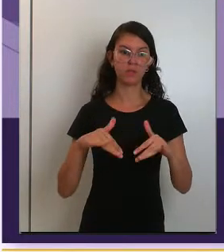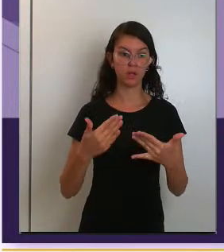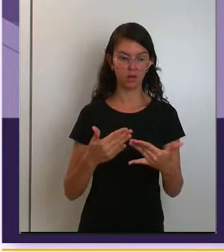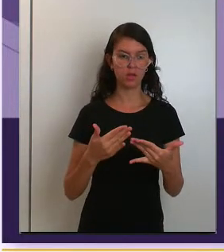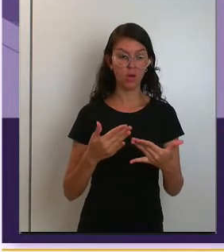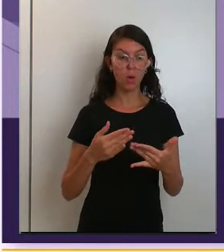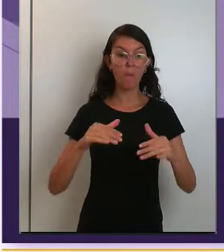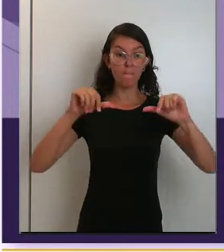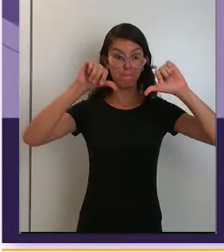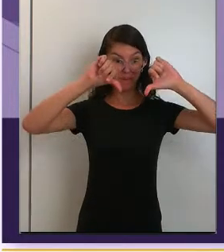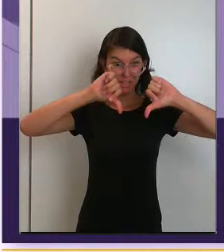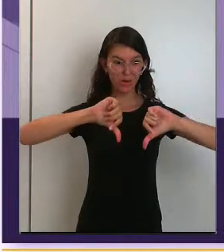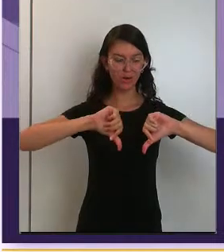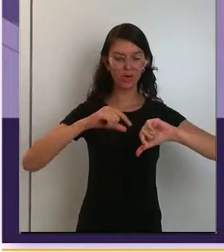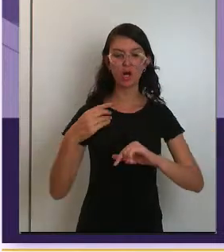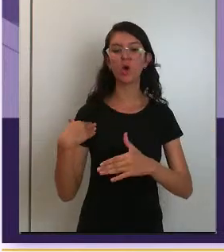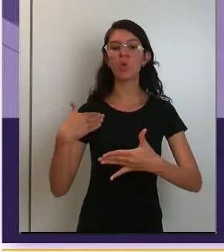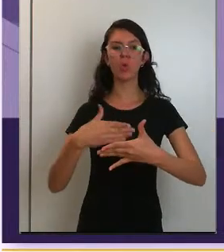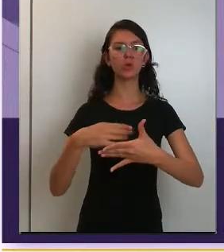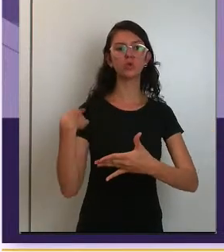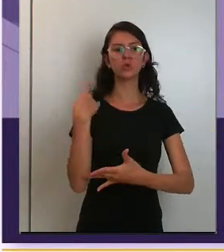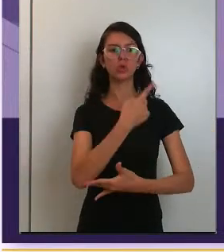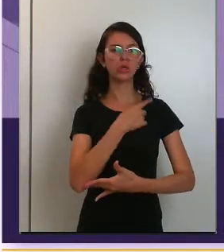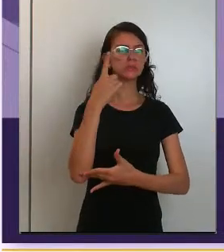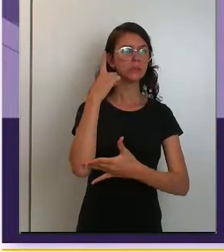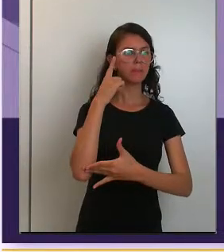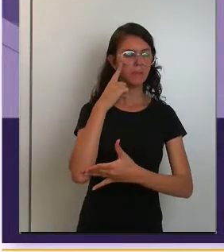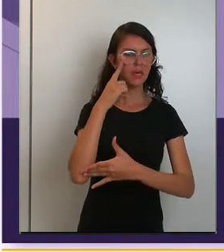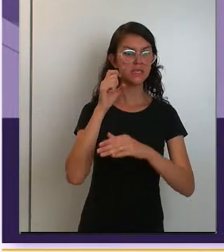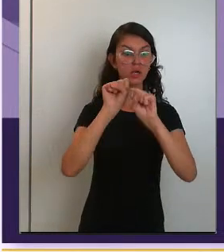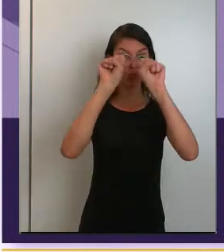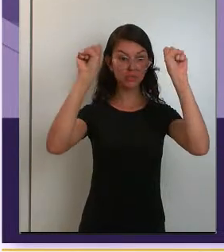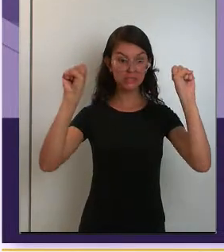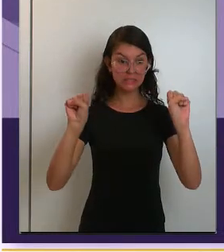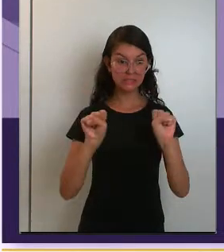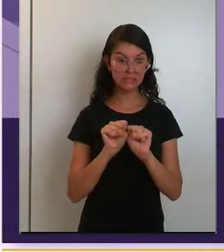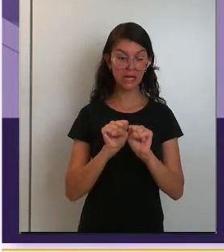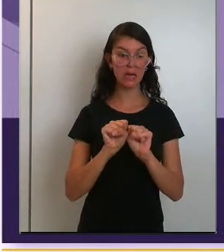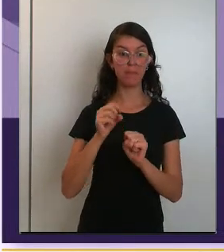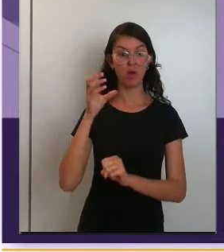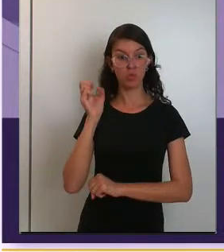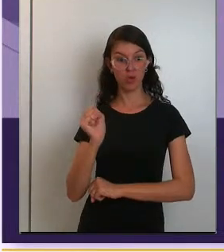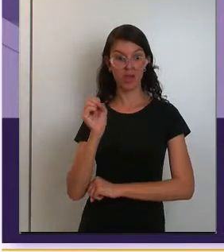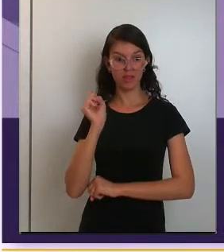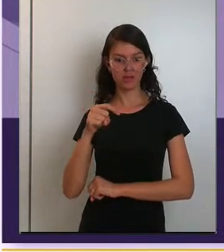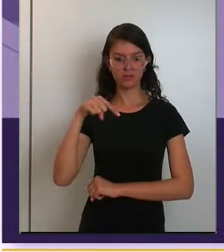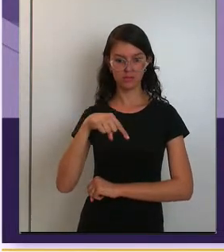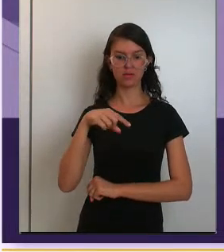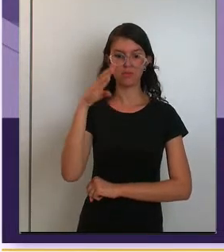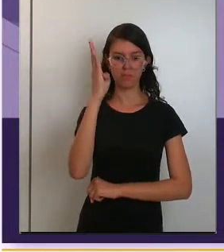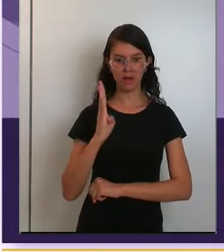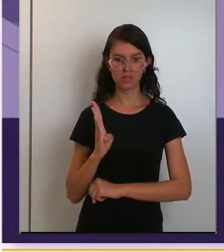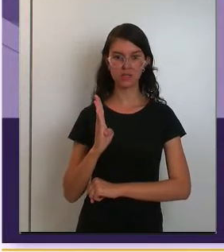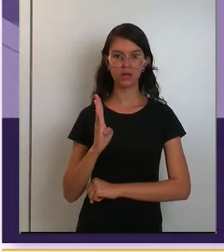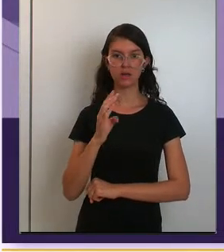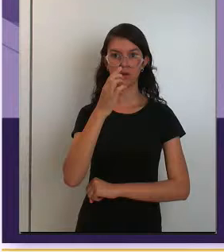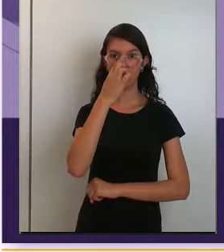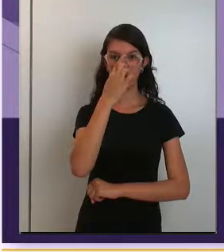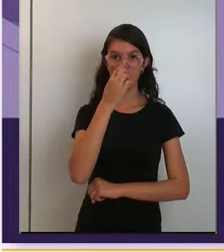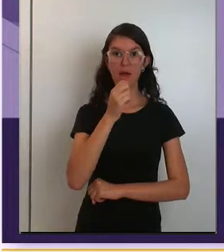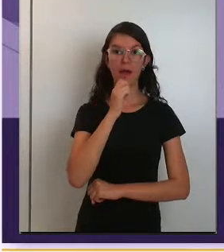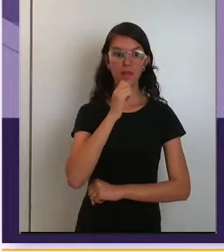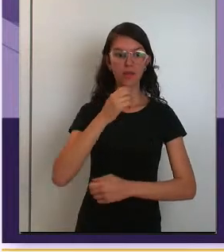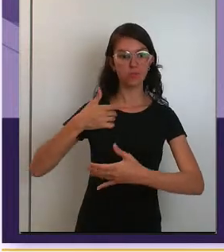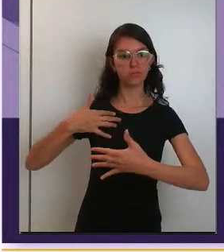grave quando a gente tem em mente que o sistema de previdência brasileiro ainda é baseado na renda obtida pela pessoa ao longo da sua